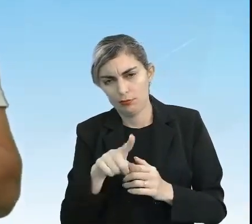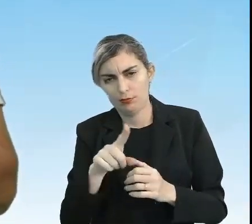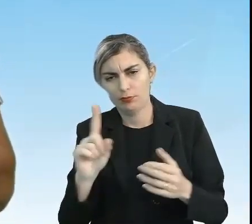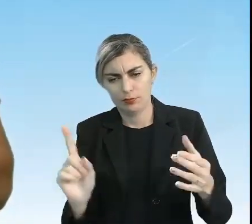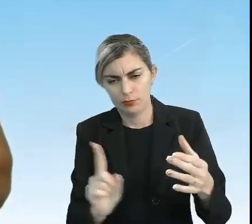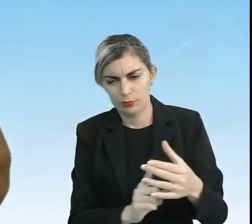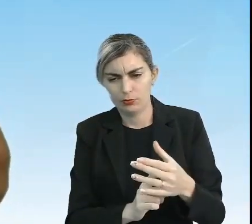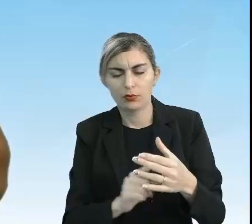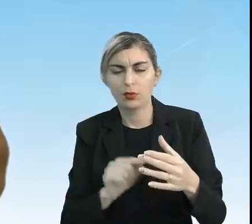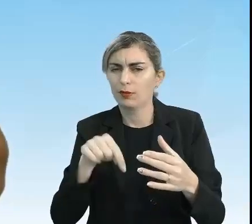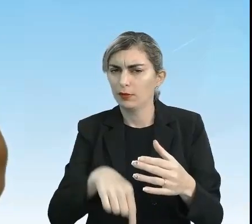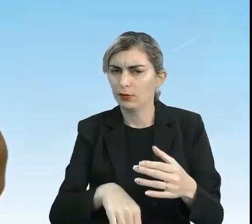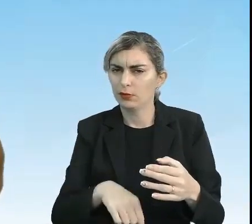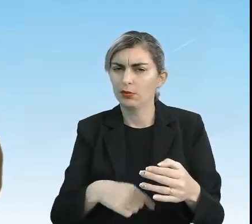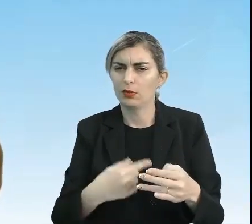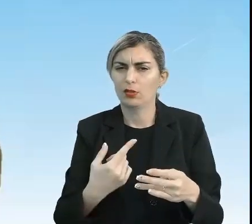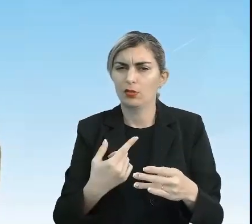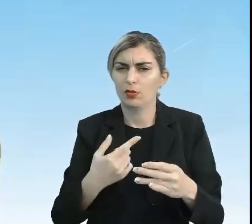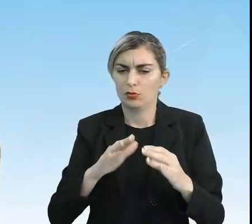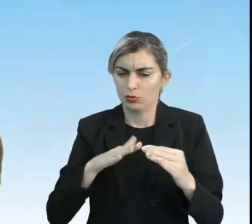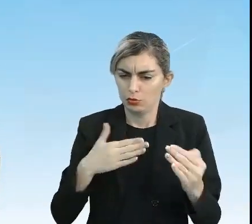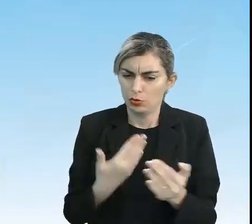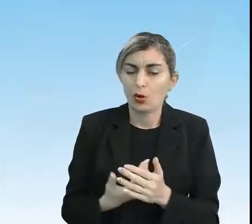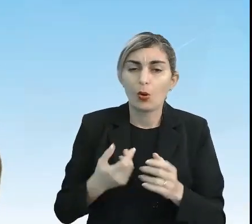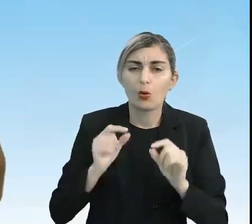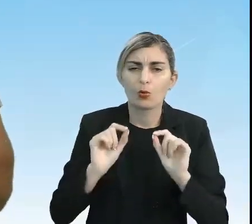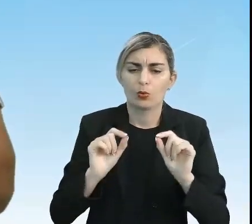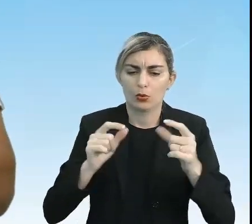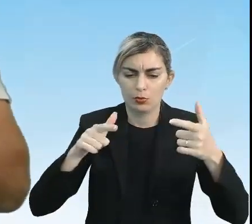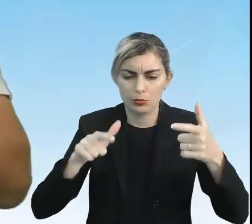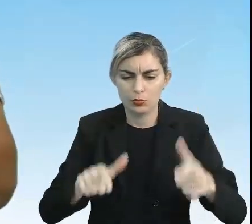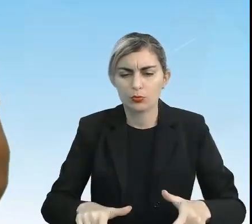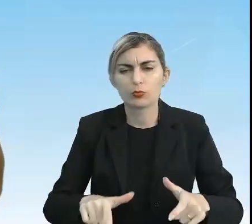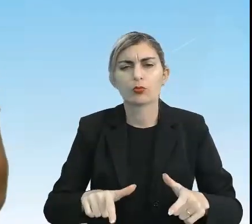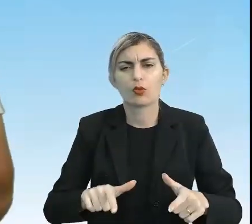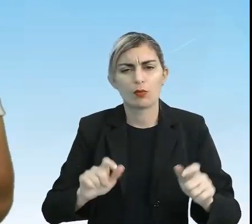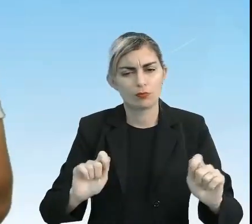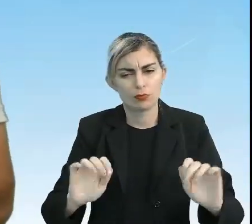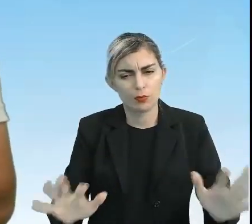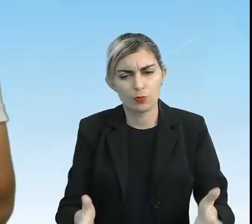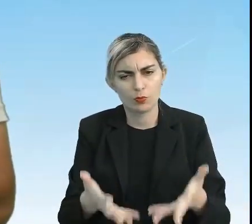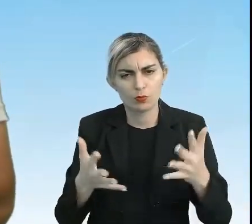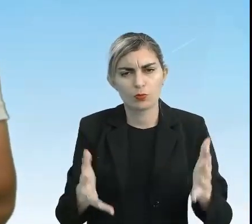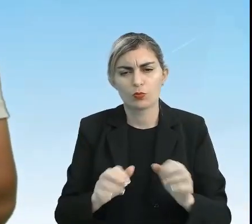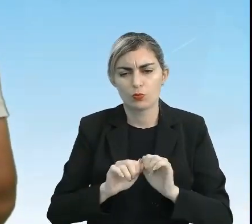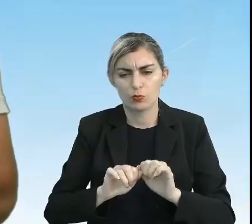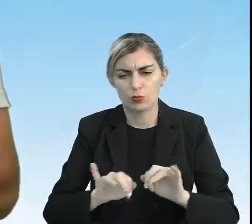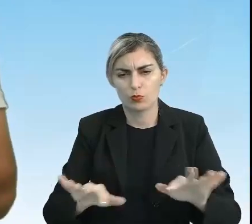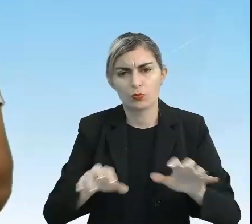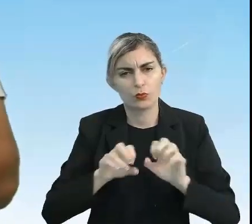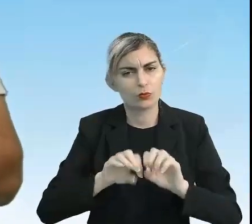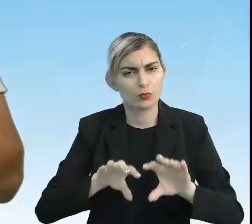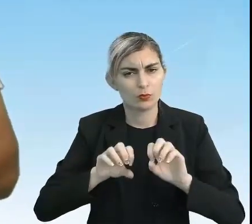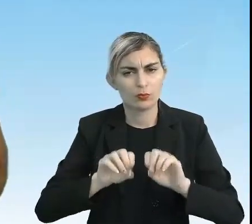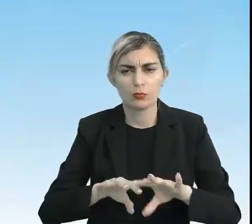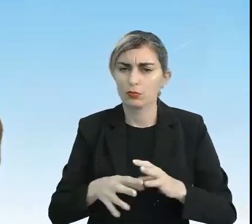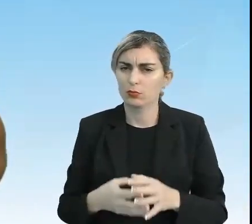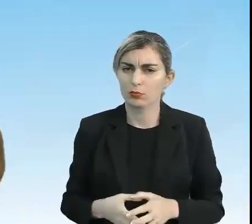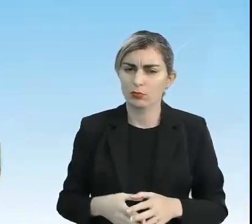Mas a escola, ela é um lugar de proliferação da educação. E